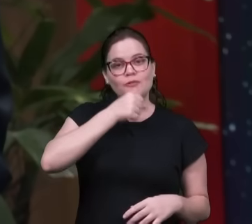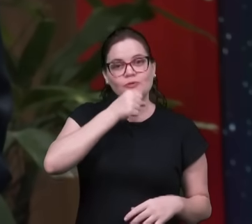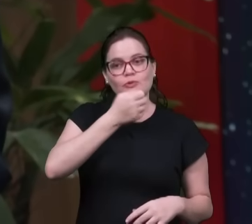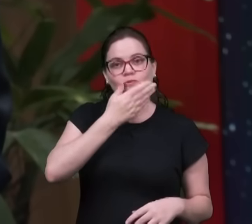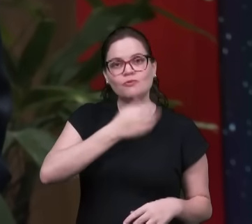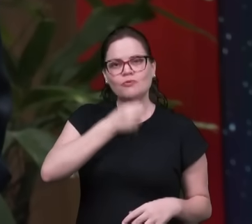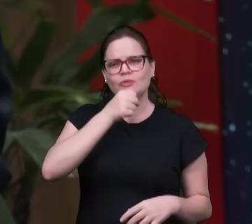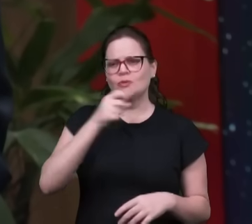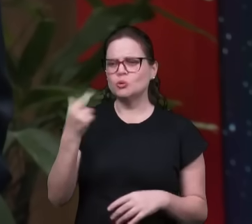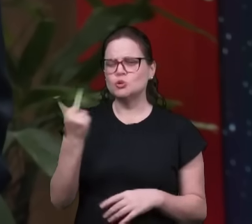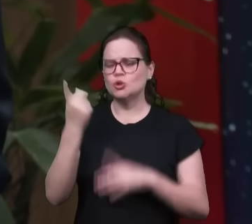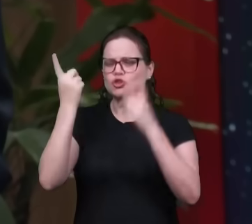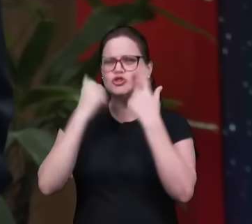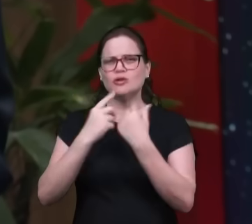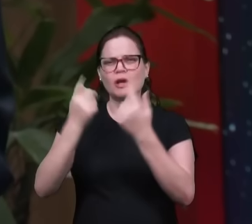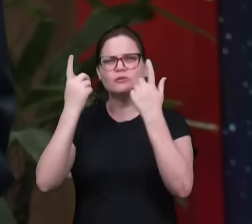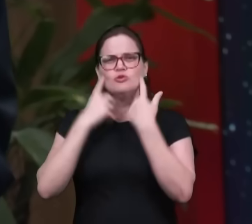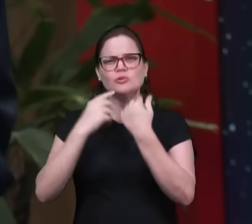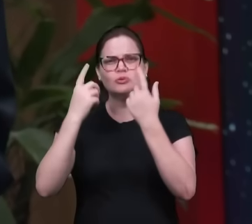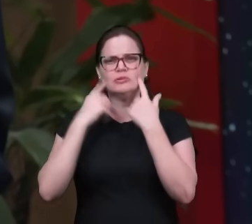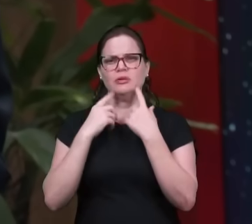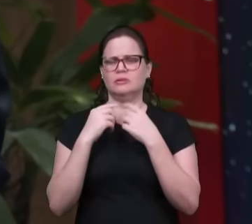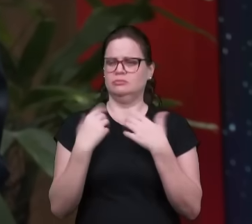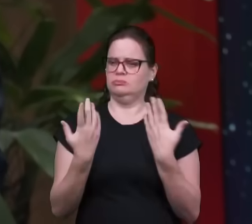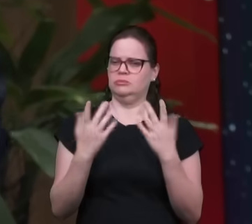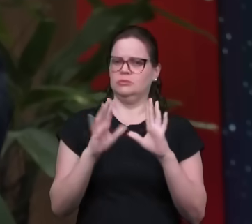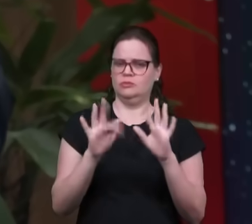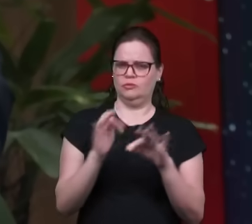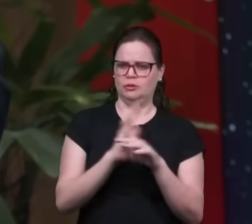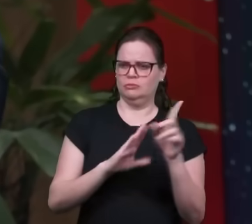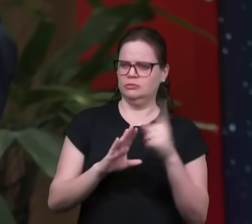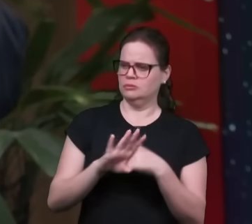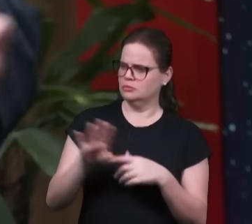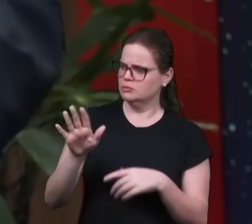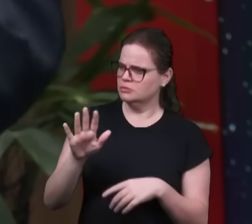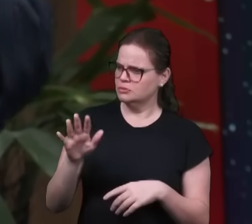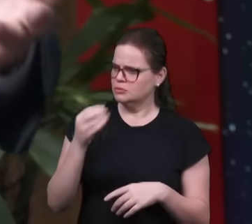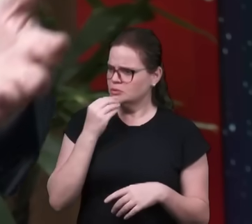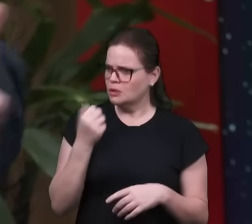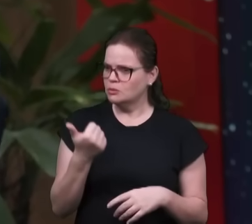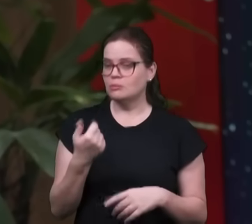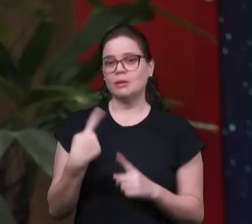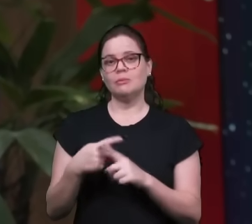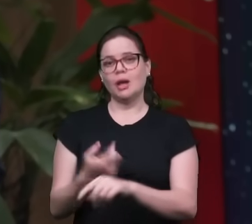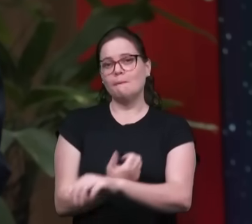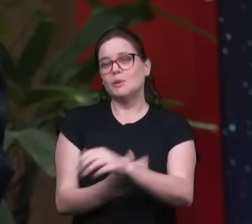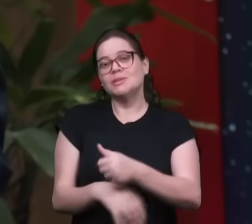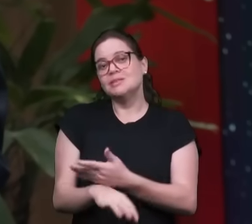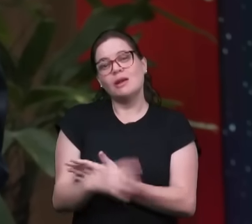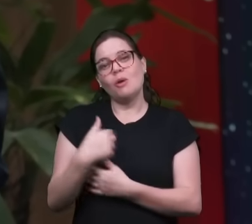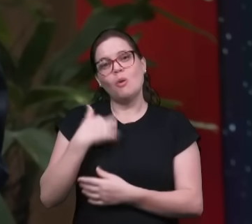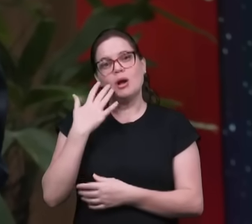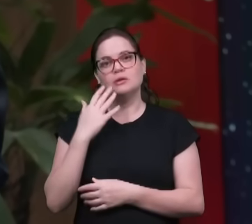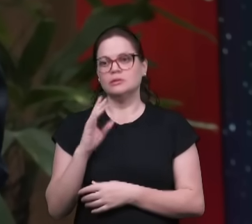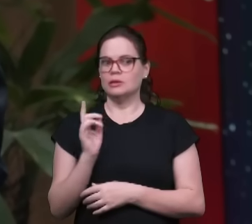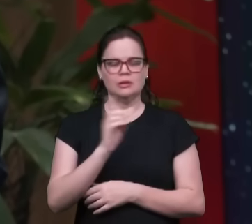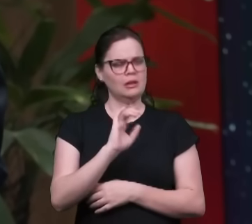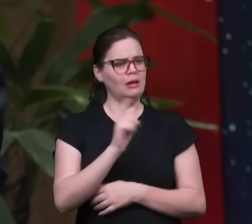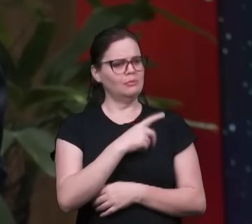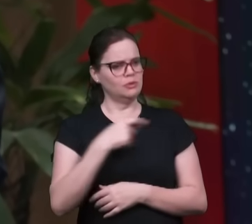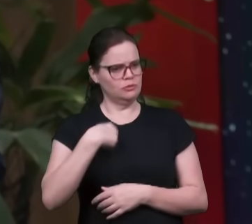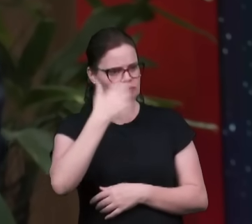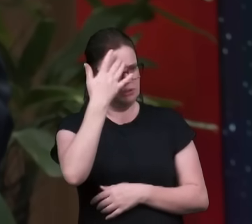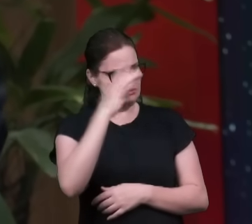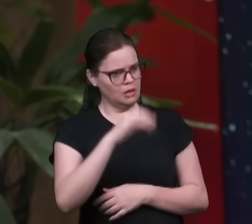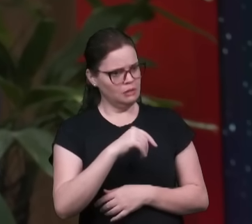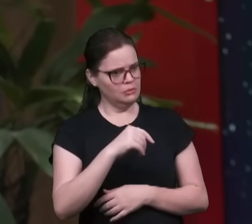criança choravam muito. Quando acabou o culto, ele foi até os avós para... Estava talvez emocionado, né? Aí ele falou, não, pastor, o senhor não sabe que